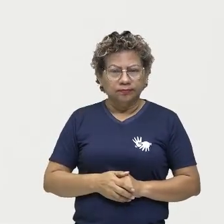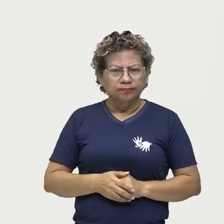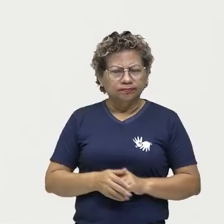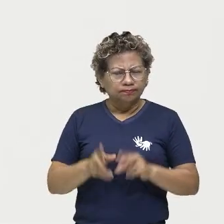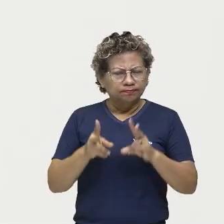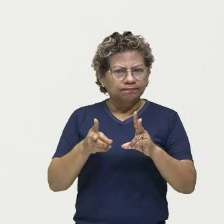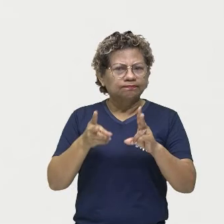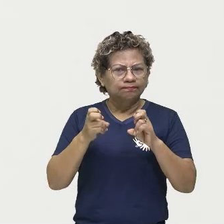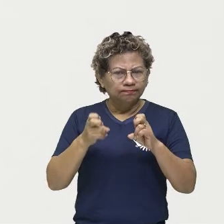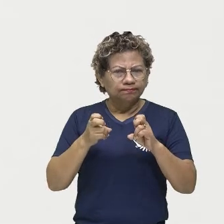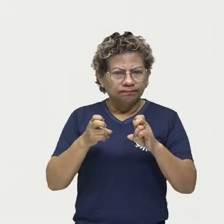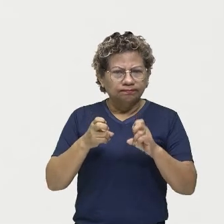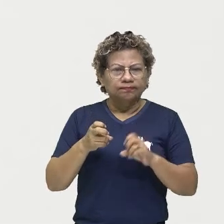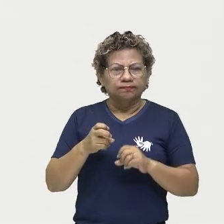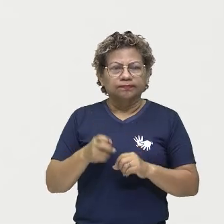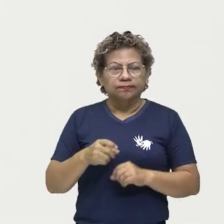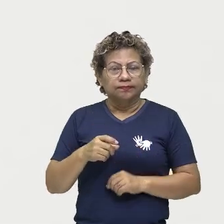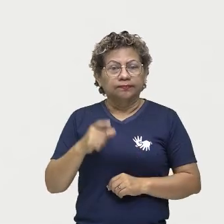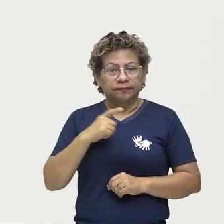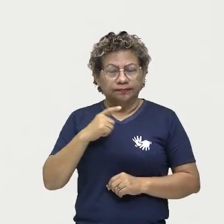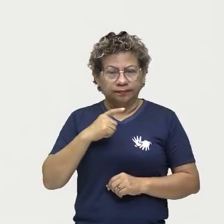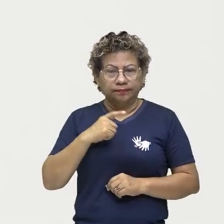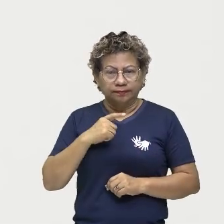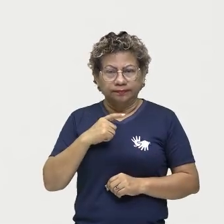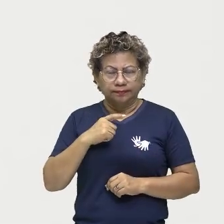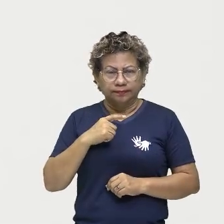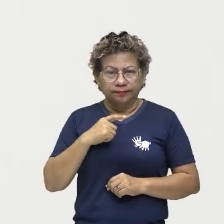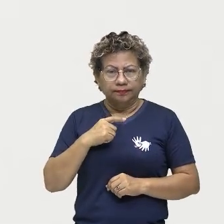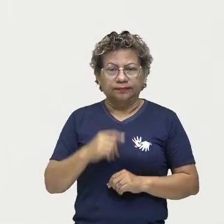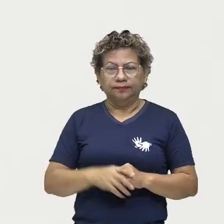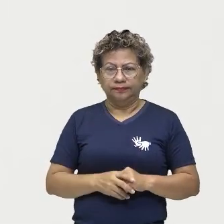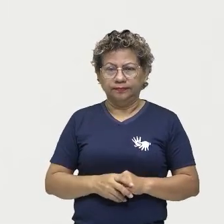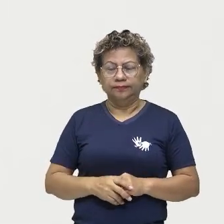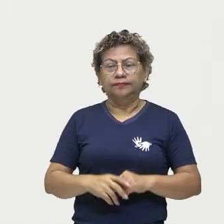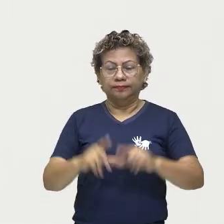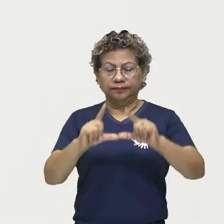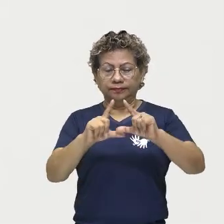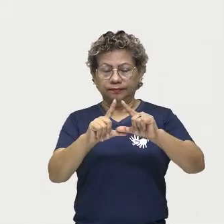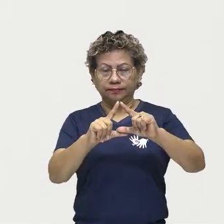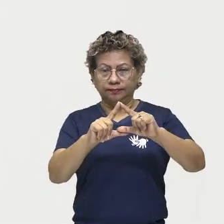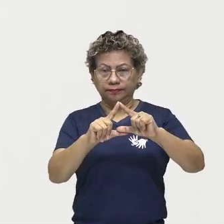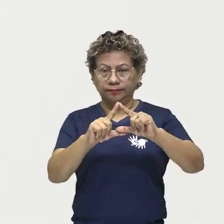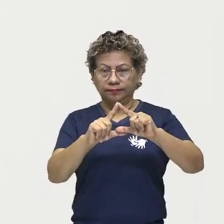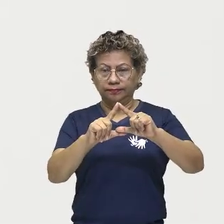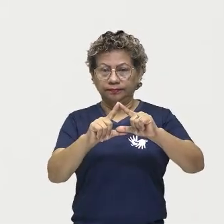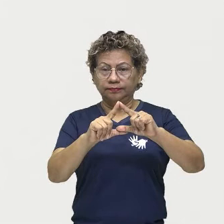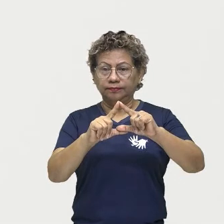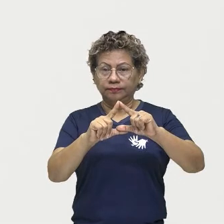a interseção entre as bissetrizes dos vértices de um triângulo,